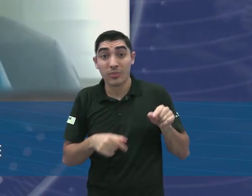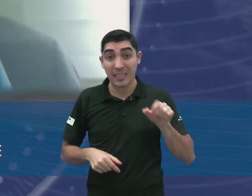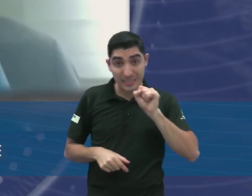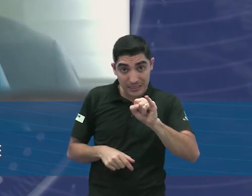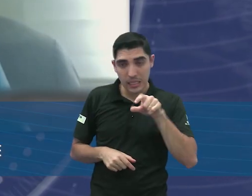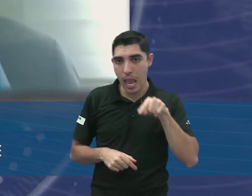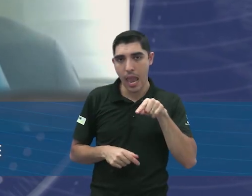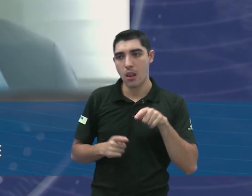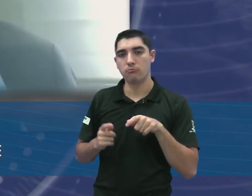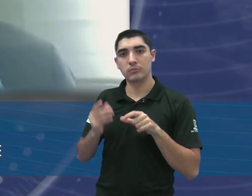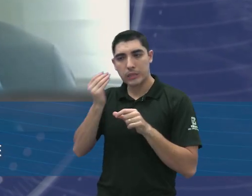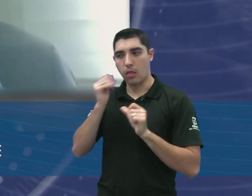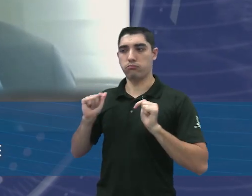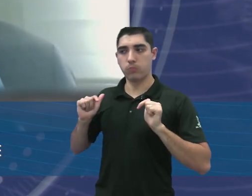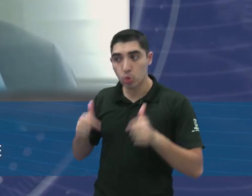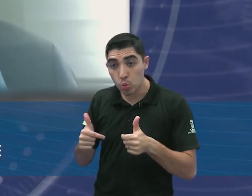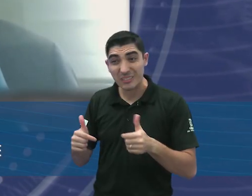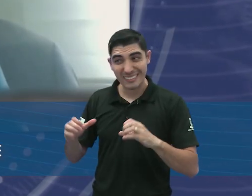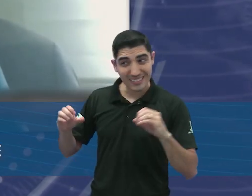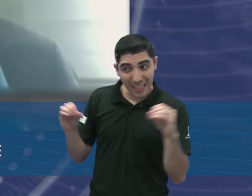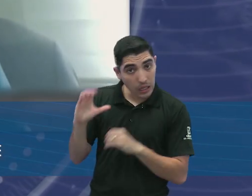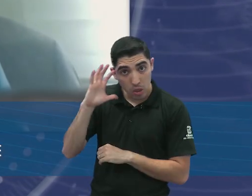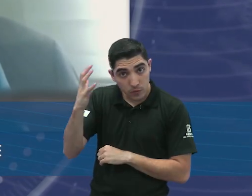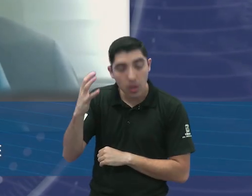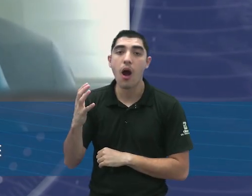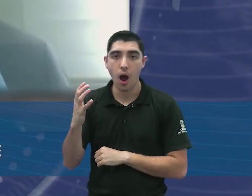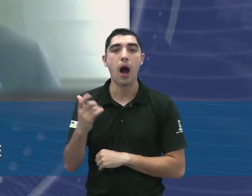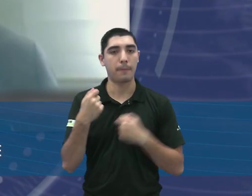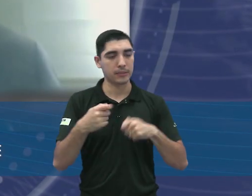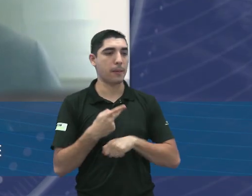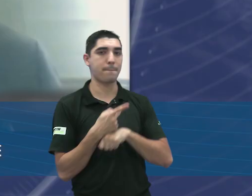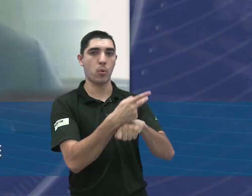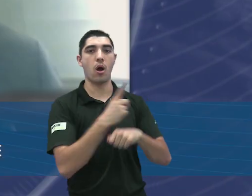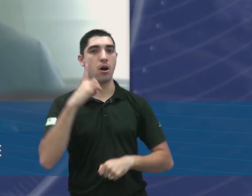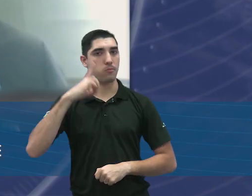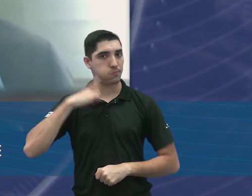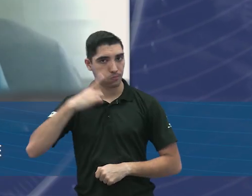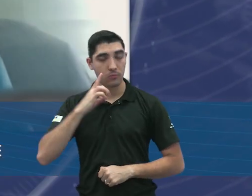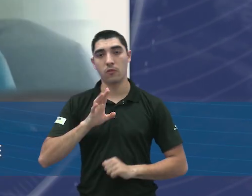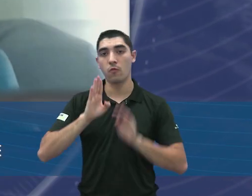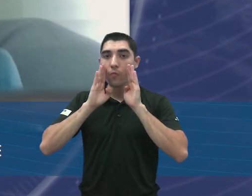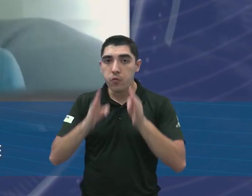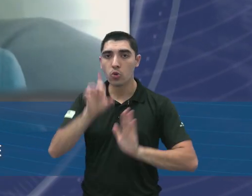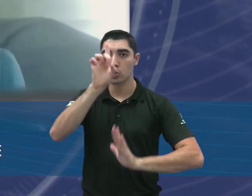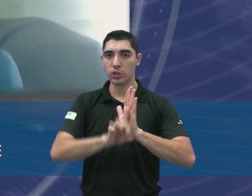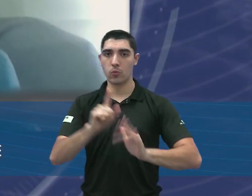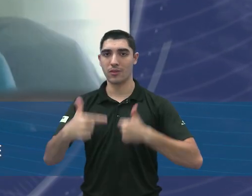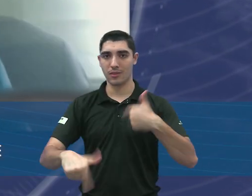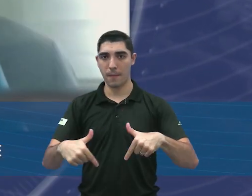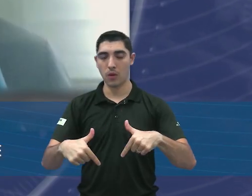ali administrativa, daí o ideal seria procurar um advogado especialista em direito do trabalho para que ele